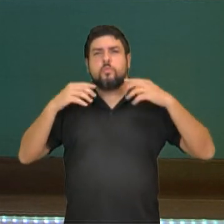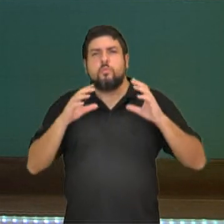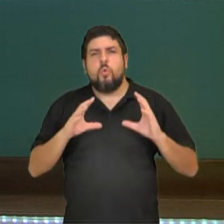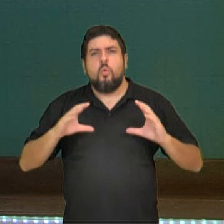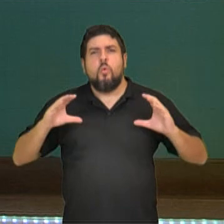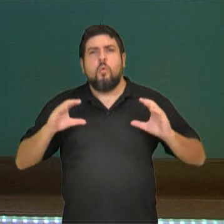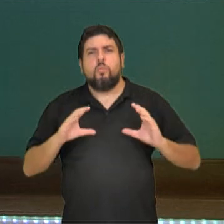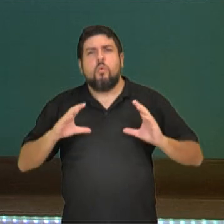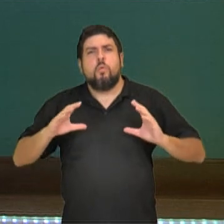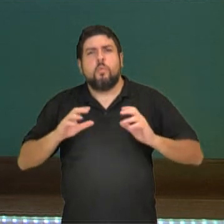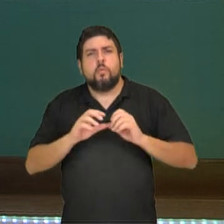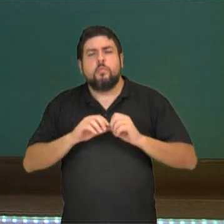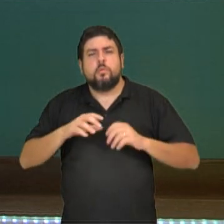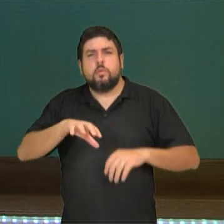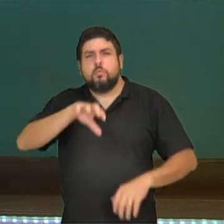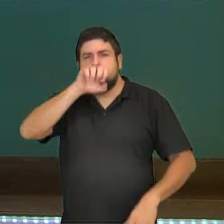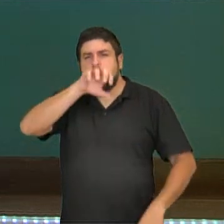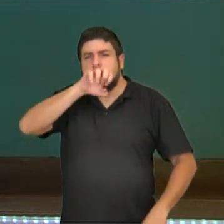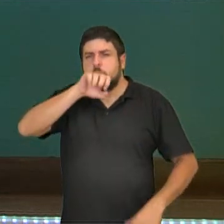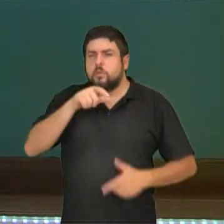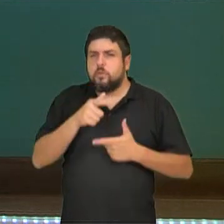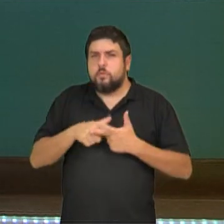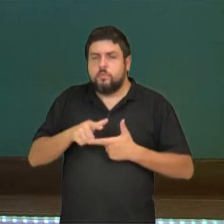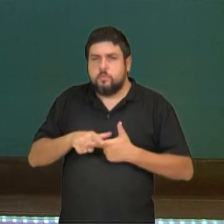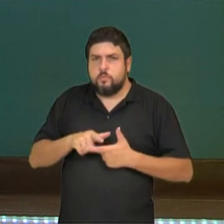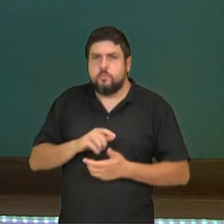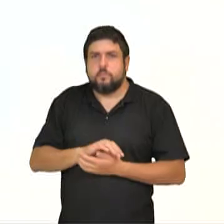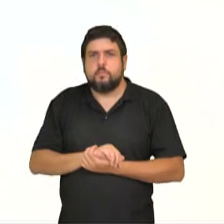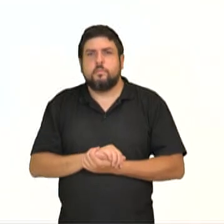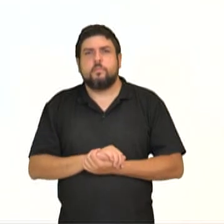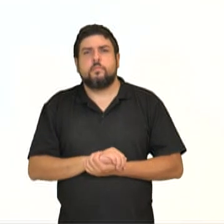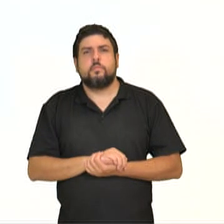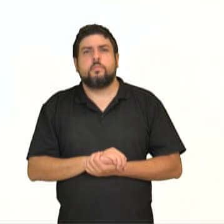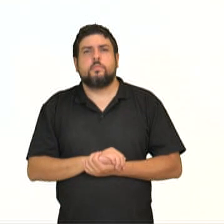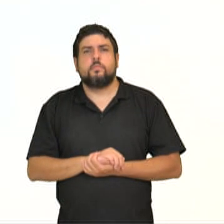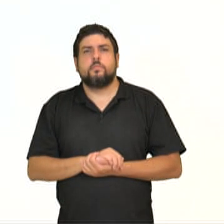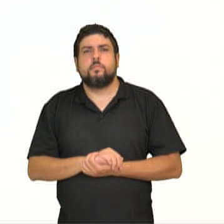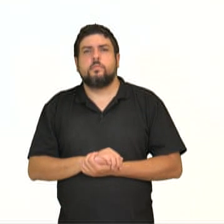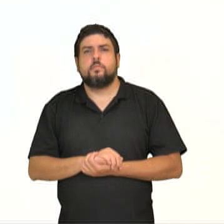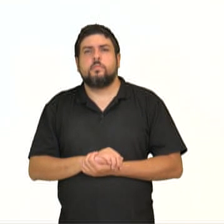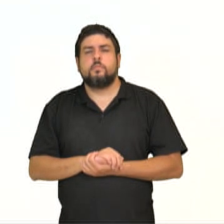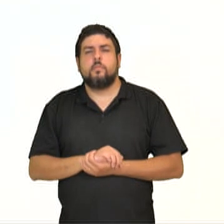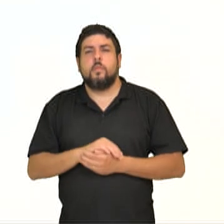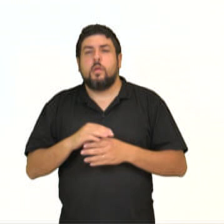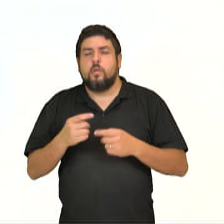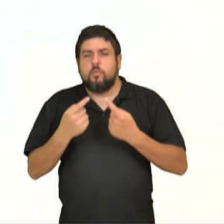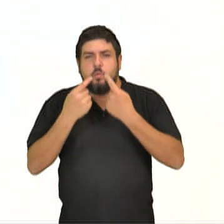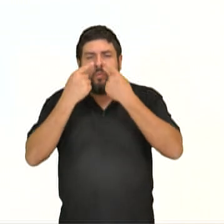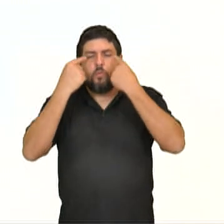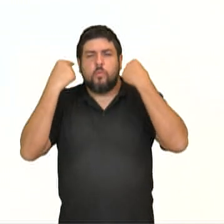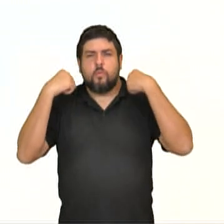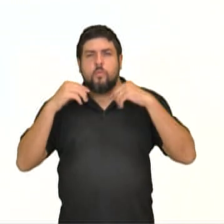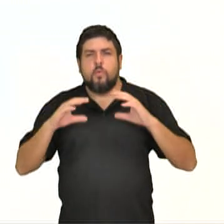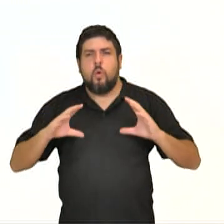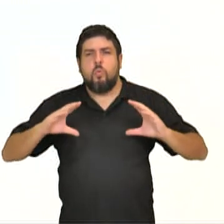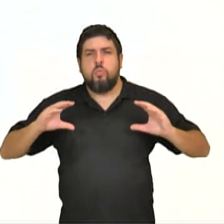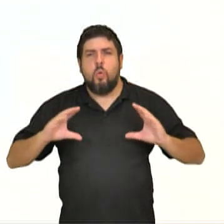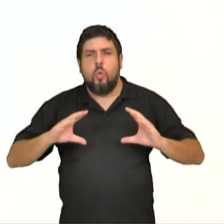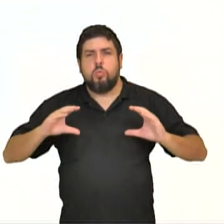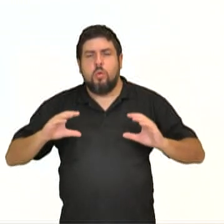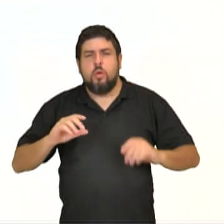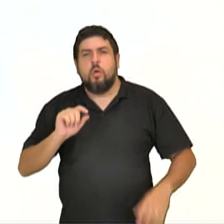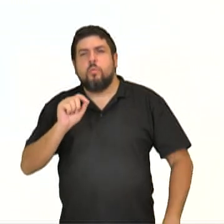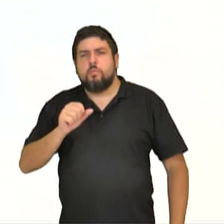uma certa umidade e vai afetar essa pessoa. Se instala então nos pulmões e tem como sintomas